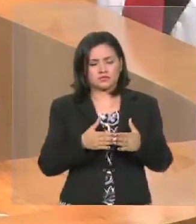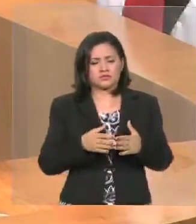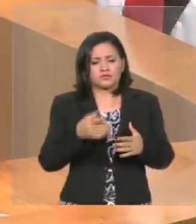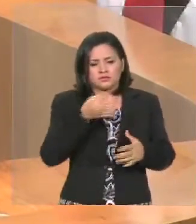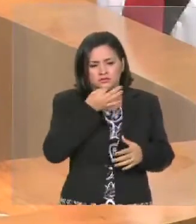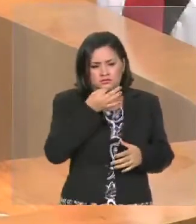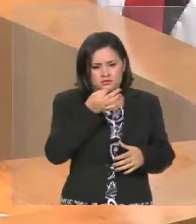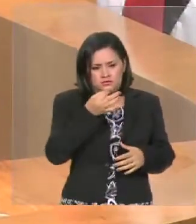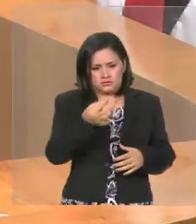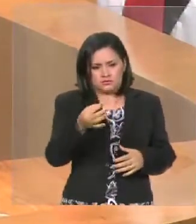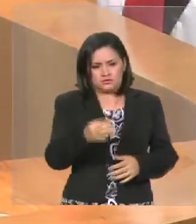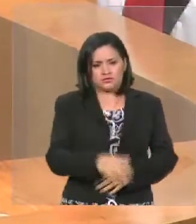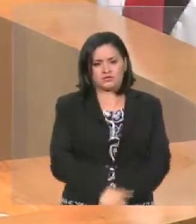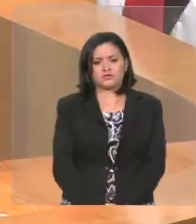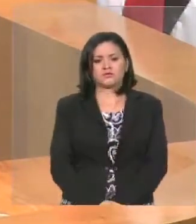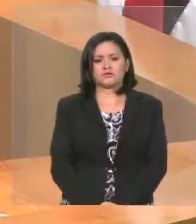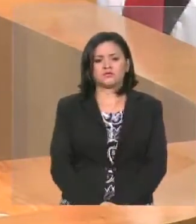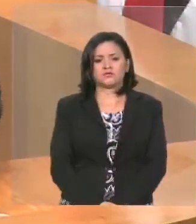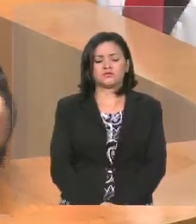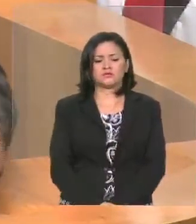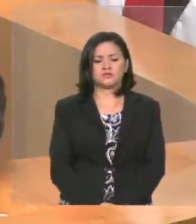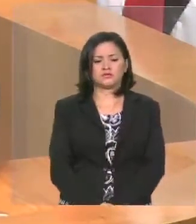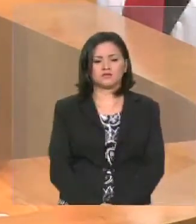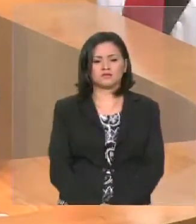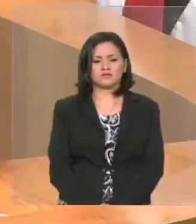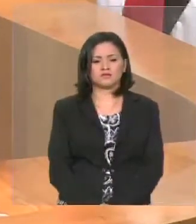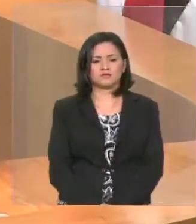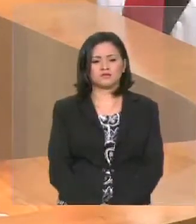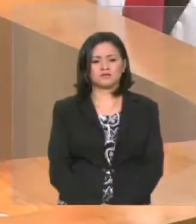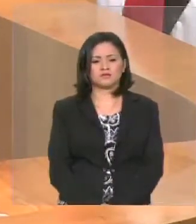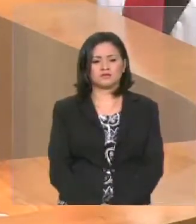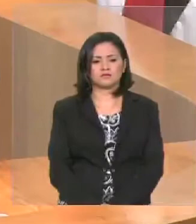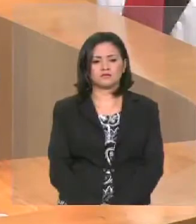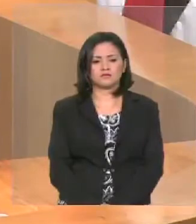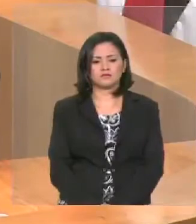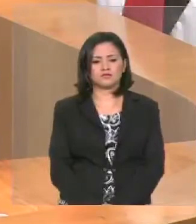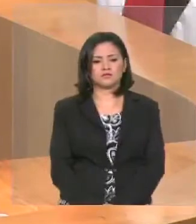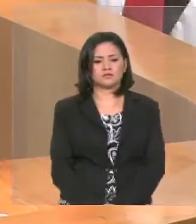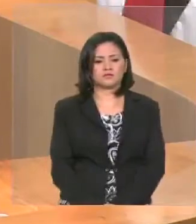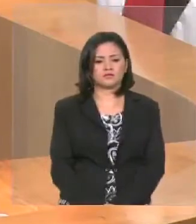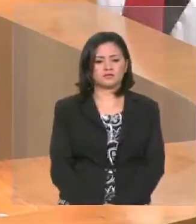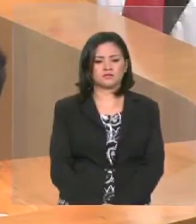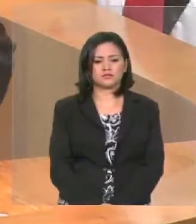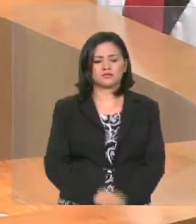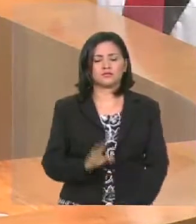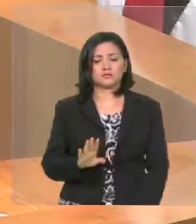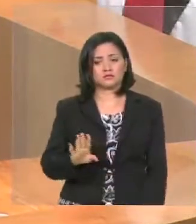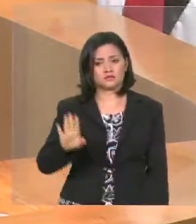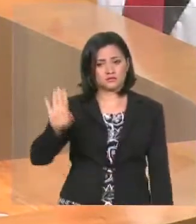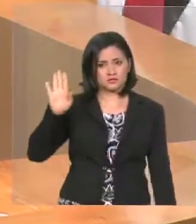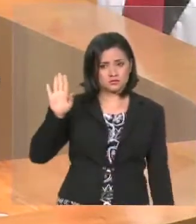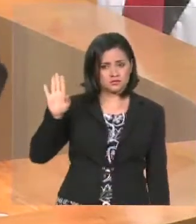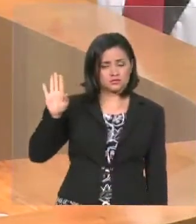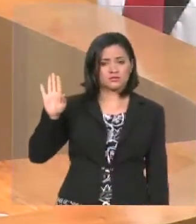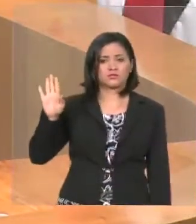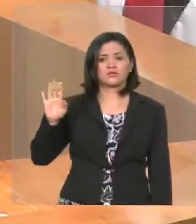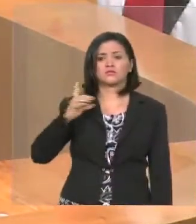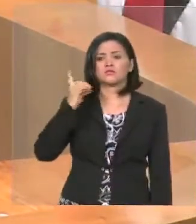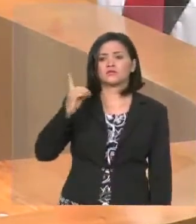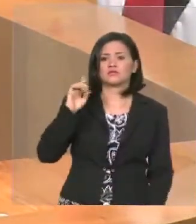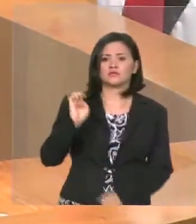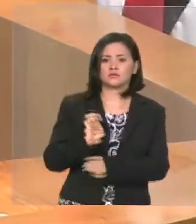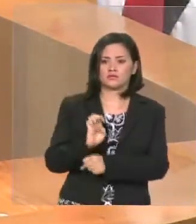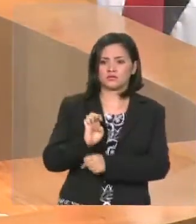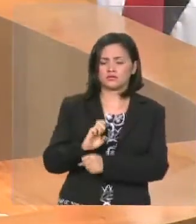uma parte. Disputamos a eleição para deputado estadual, conquistamos um voto consciente, um